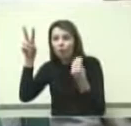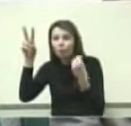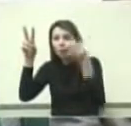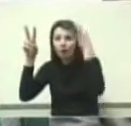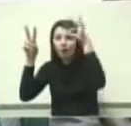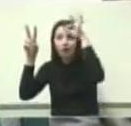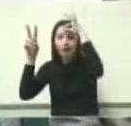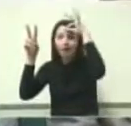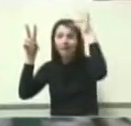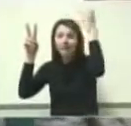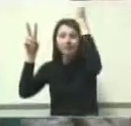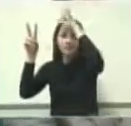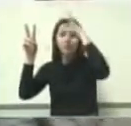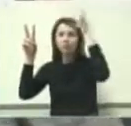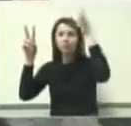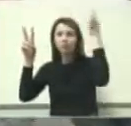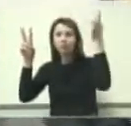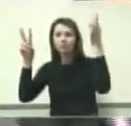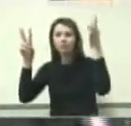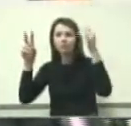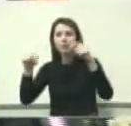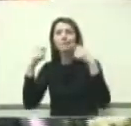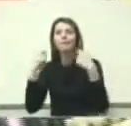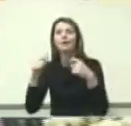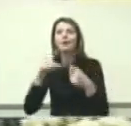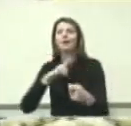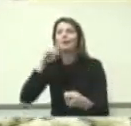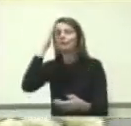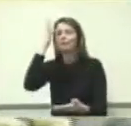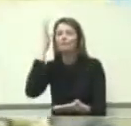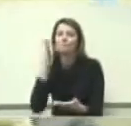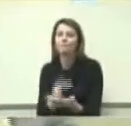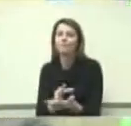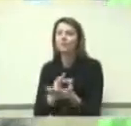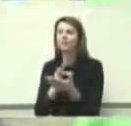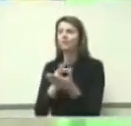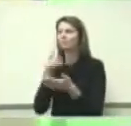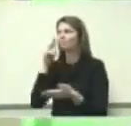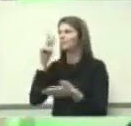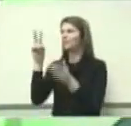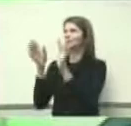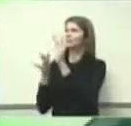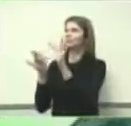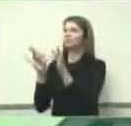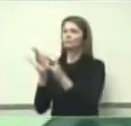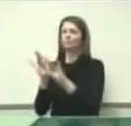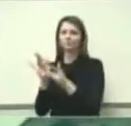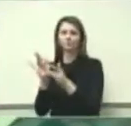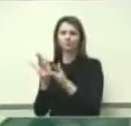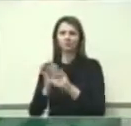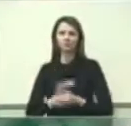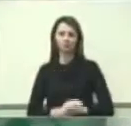Essa visão se adquire por um ato chamado ato de fé aleluia